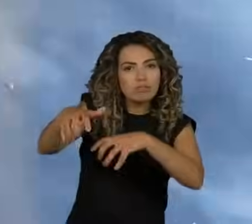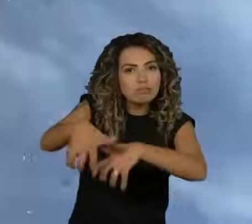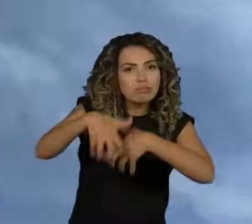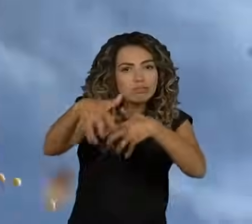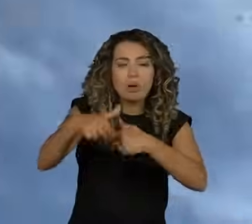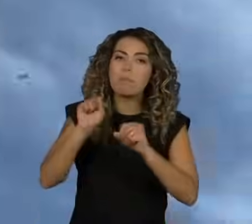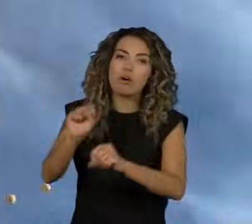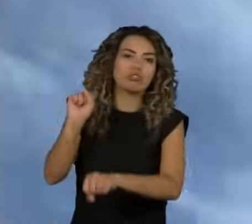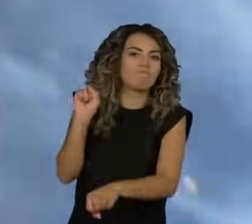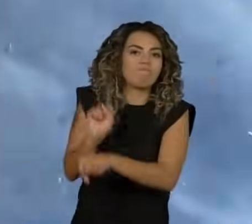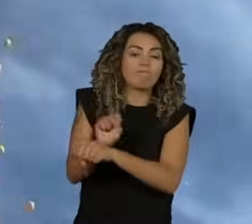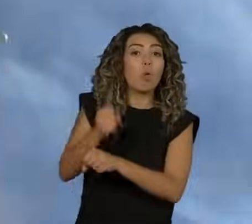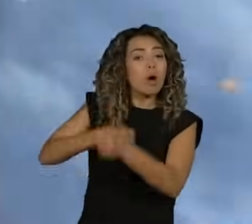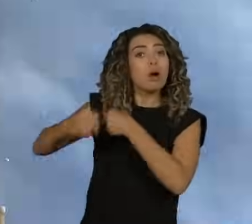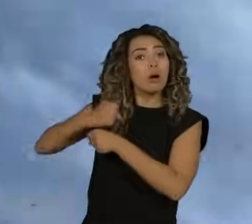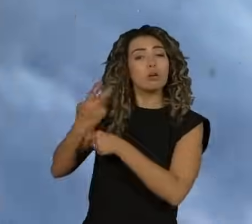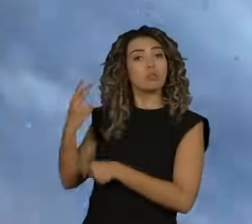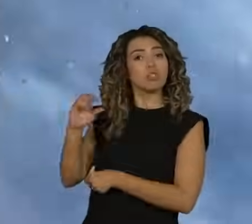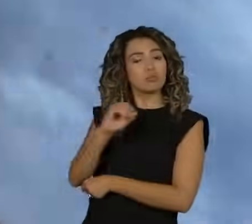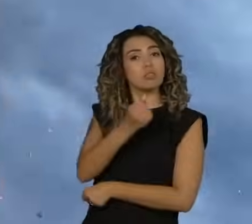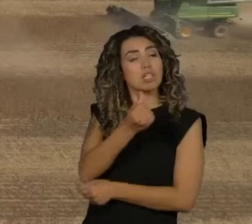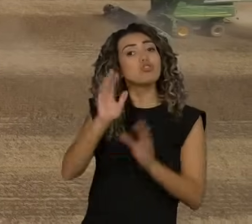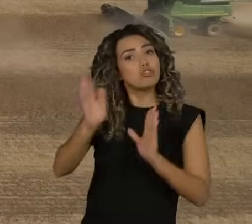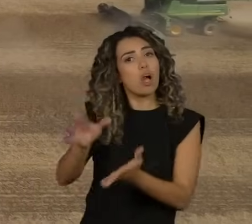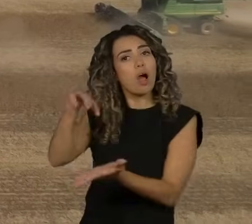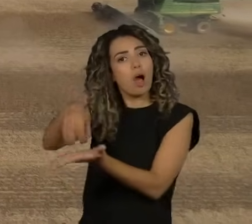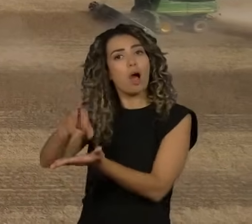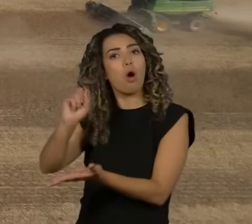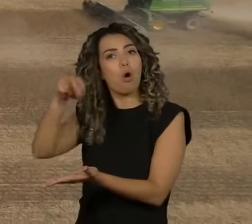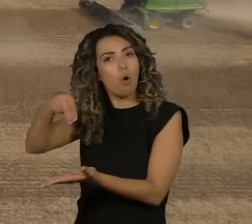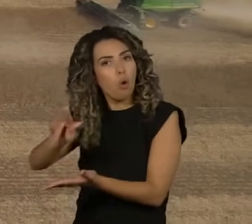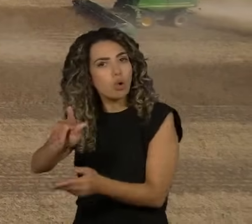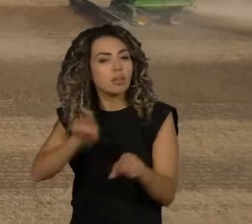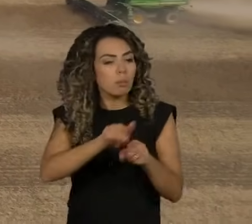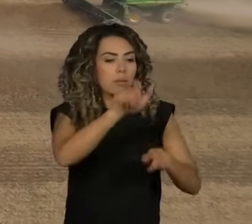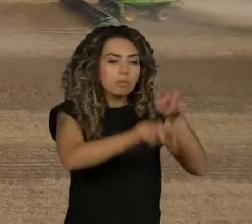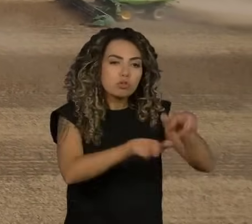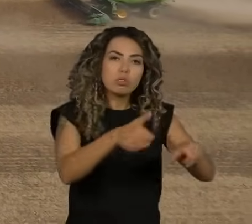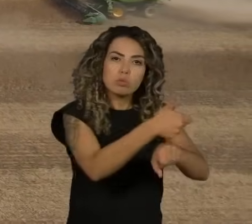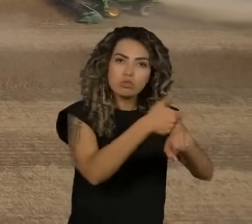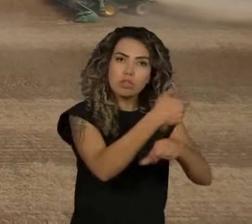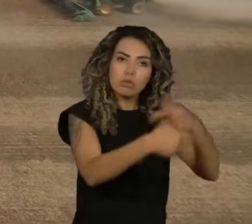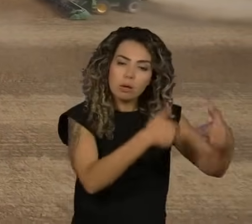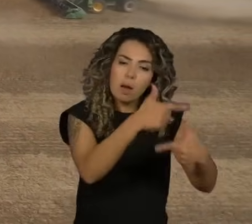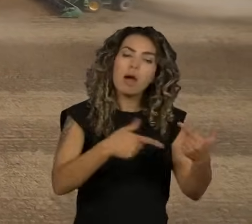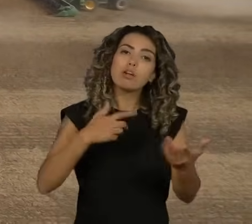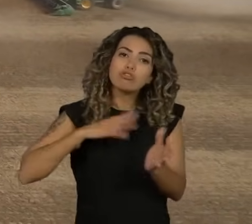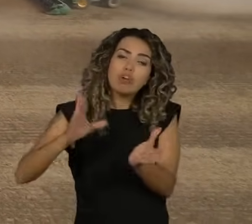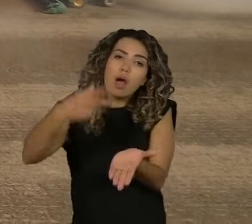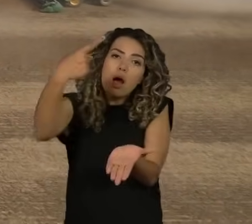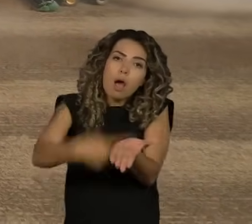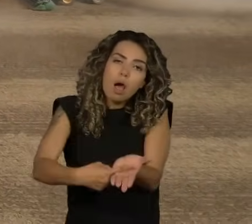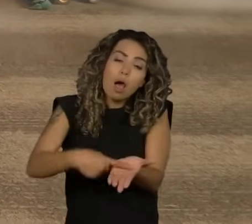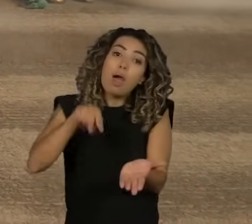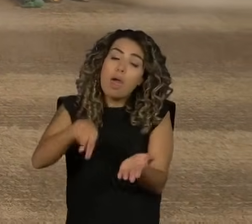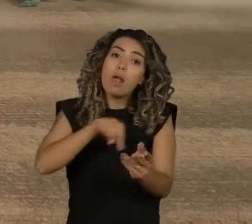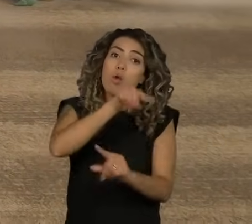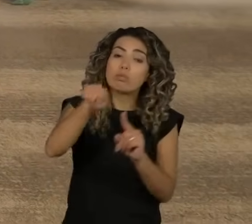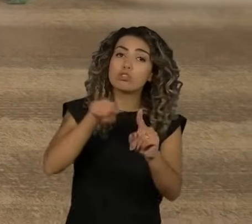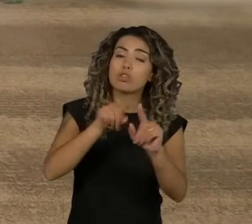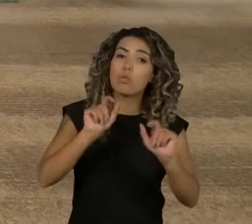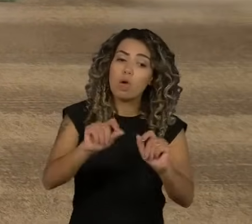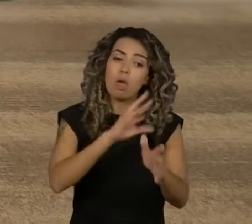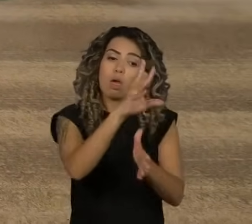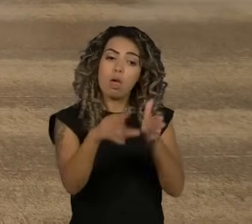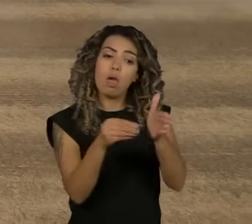em 2006 entre produtores e ONGs garante a proteção da floresta amazônica, ao impedir que empresas